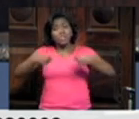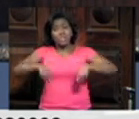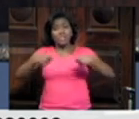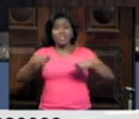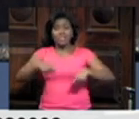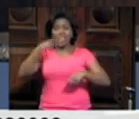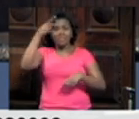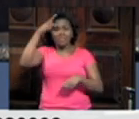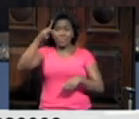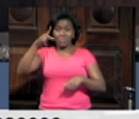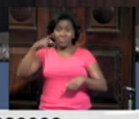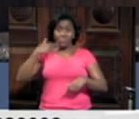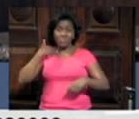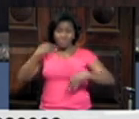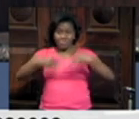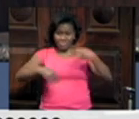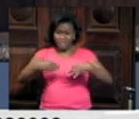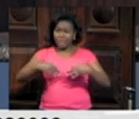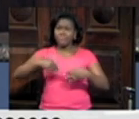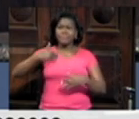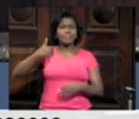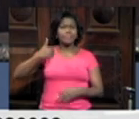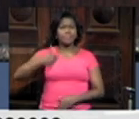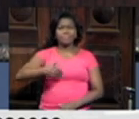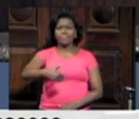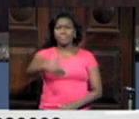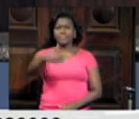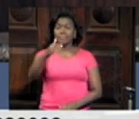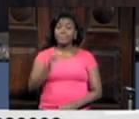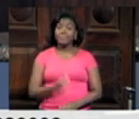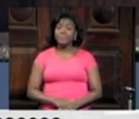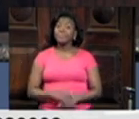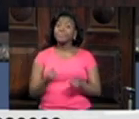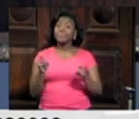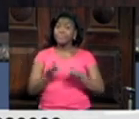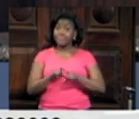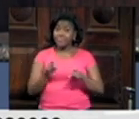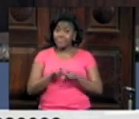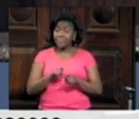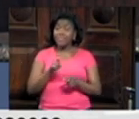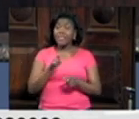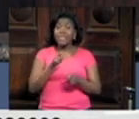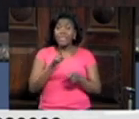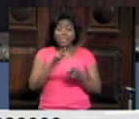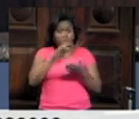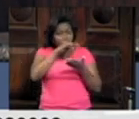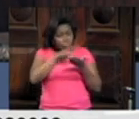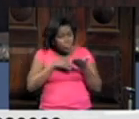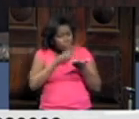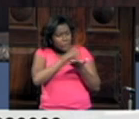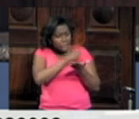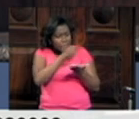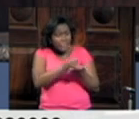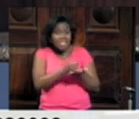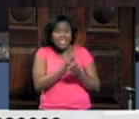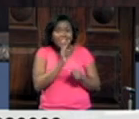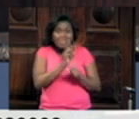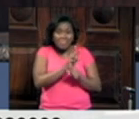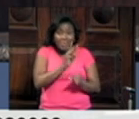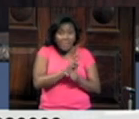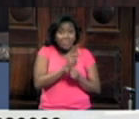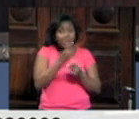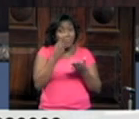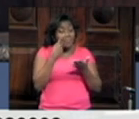Justiça. E por aí vai. E entre elas, rever todos os contratos de empréstimo para ver se